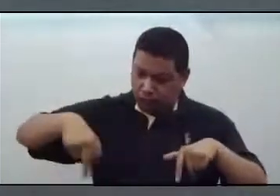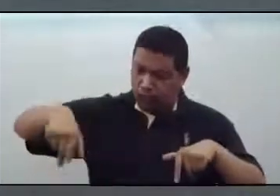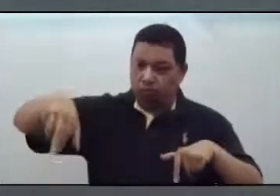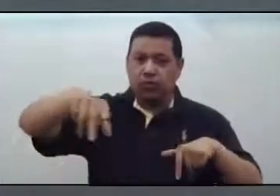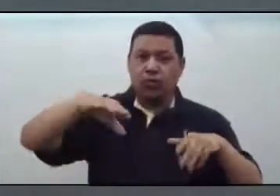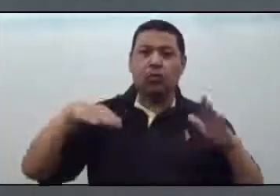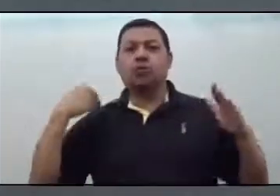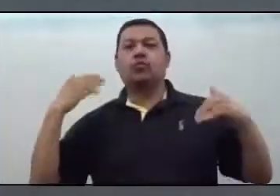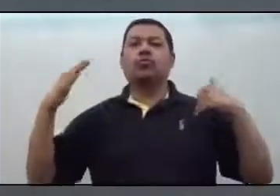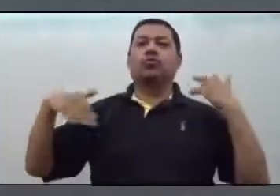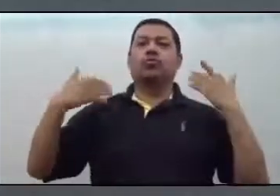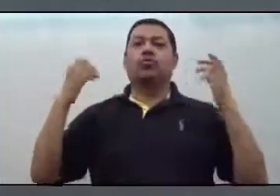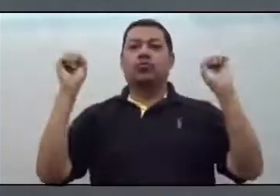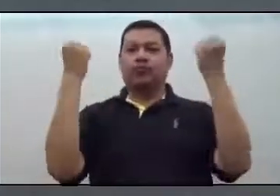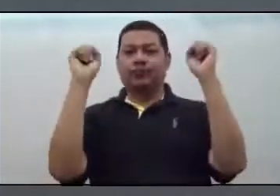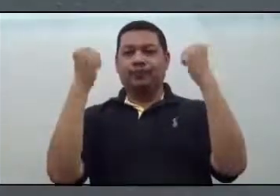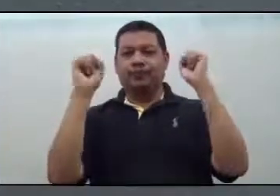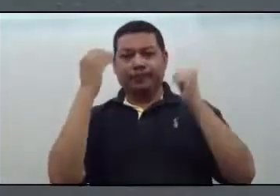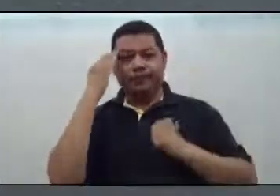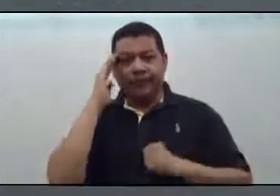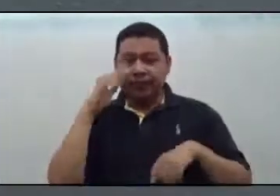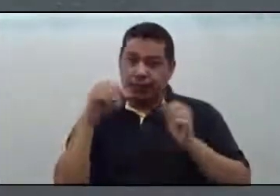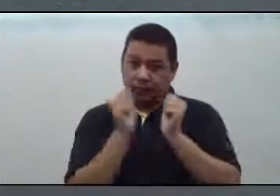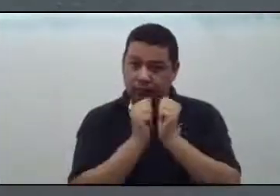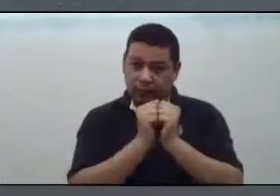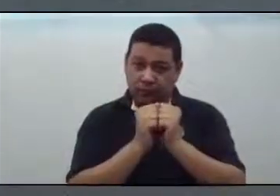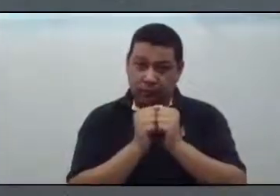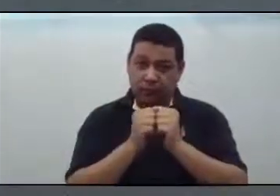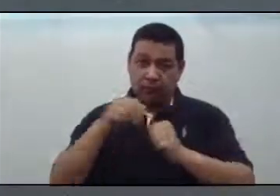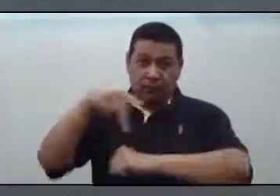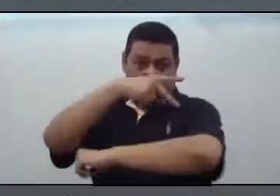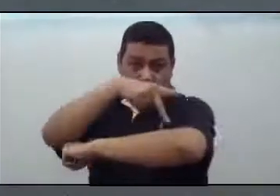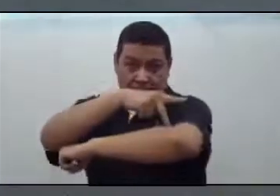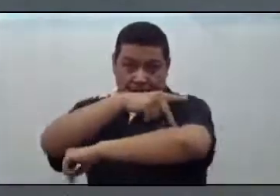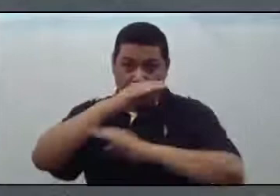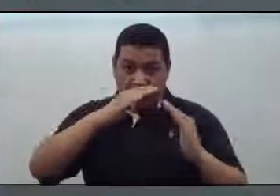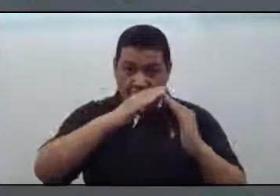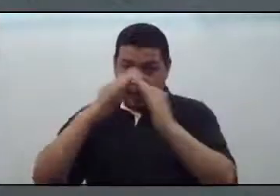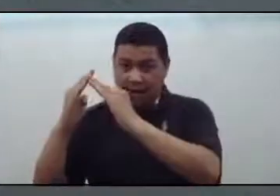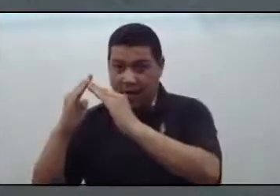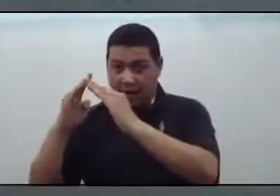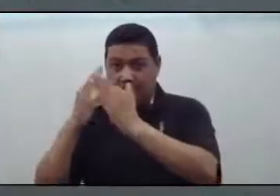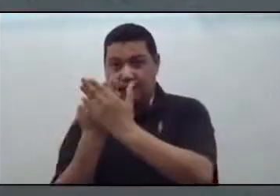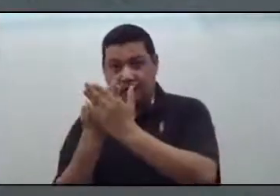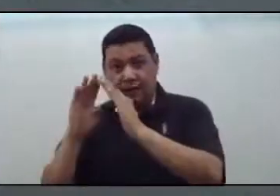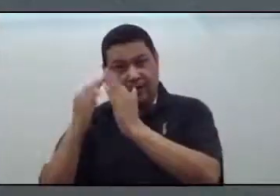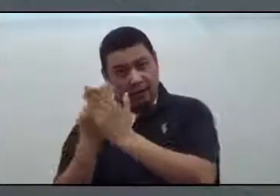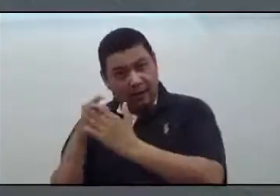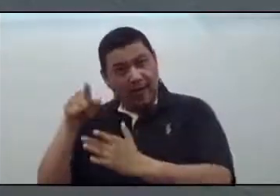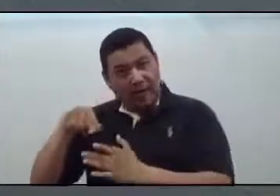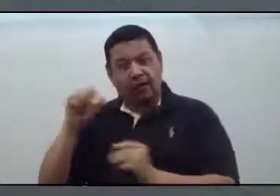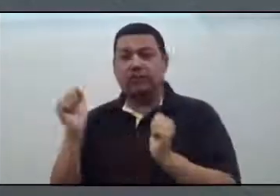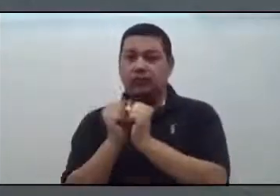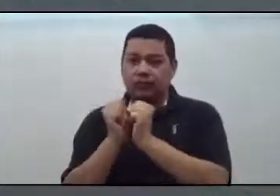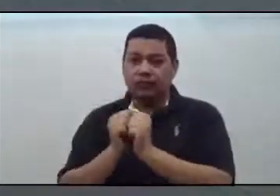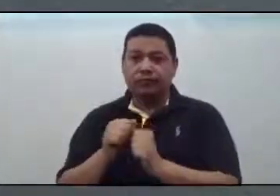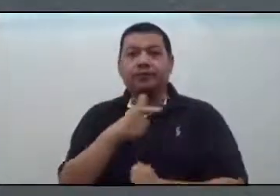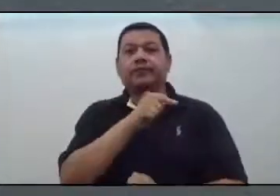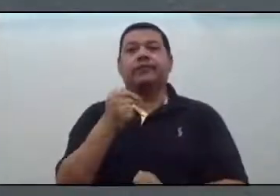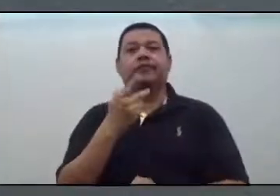contorno da praça com o Colégio Celso Ferreira da Cunha. A semana passada o pessoal da Secretaria de